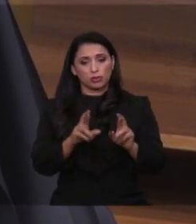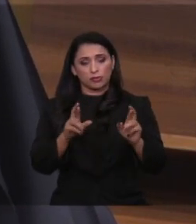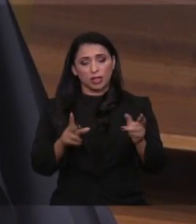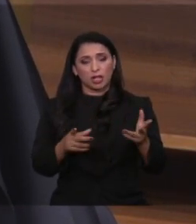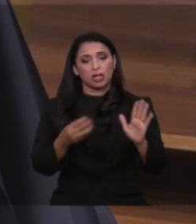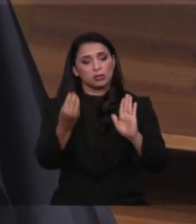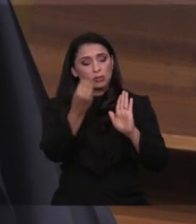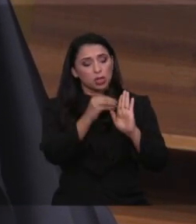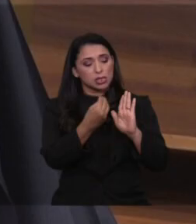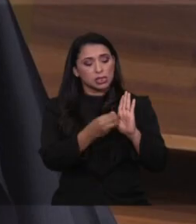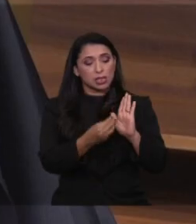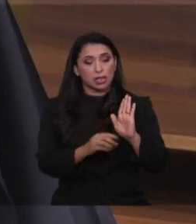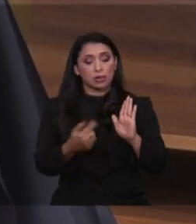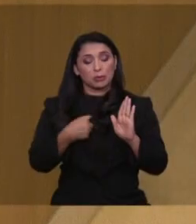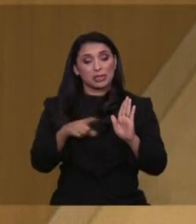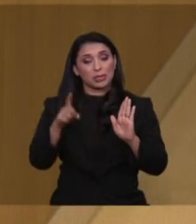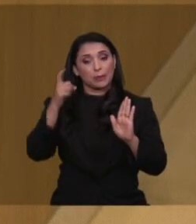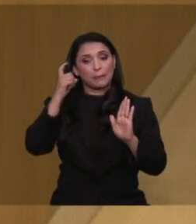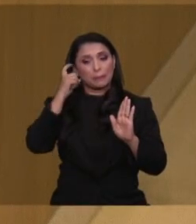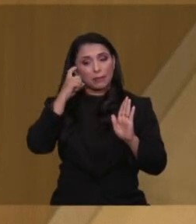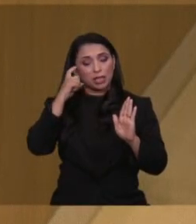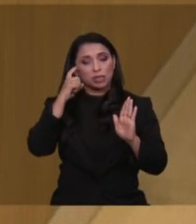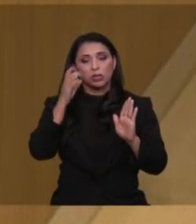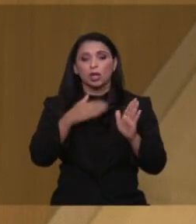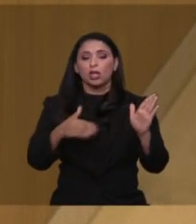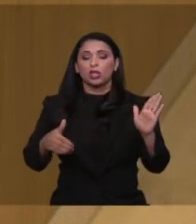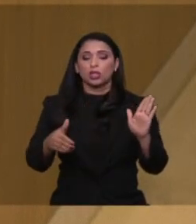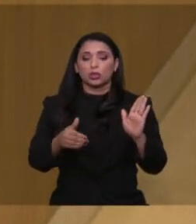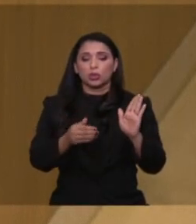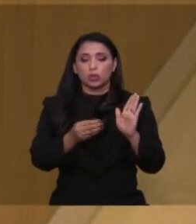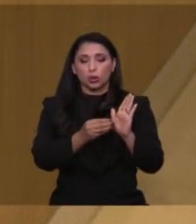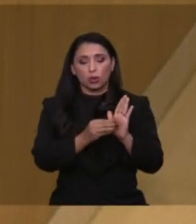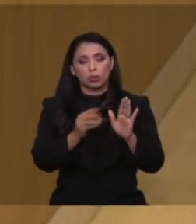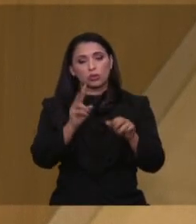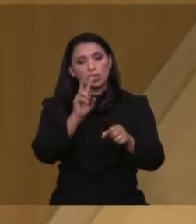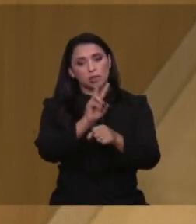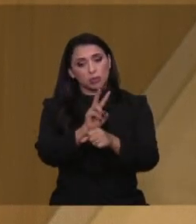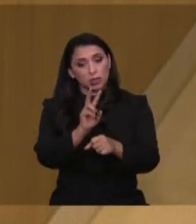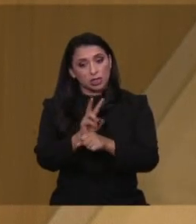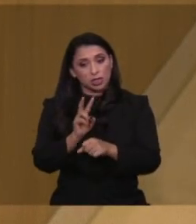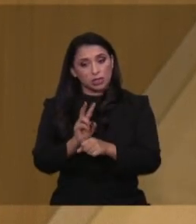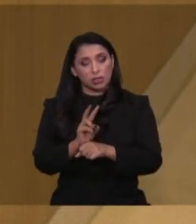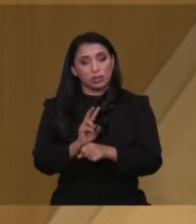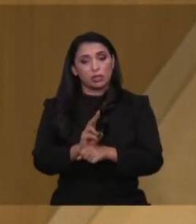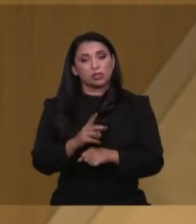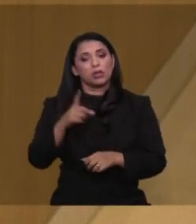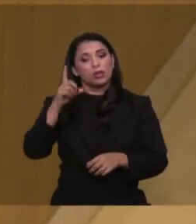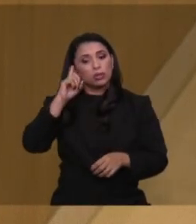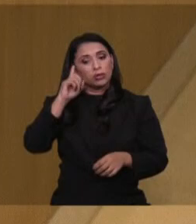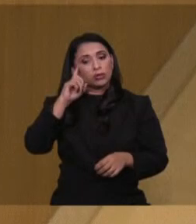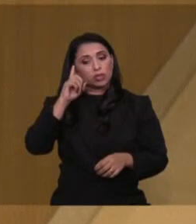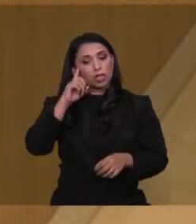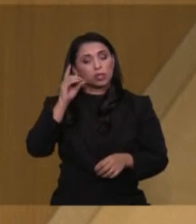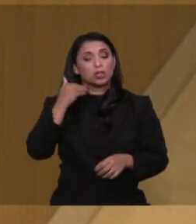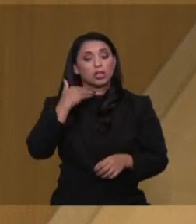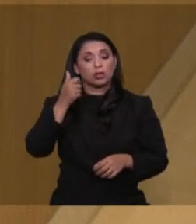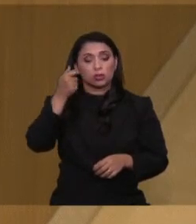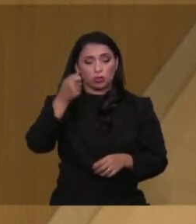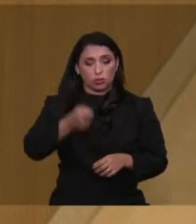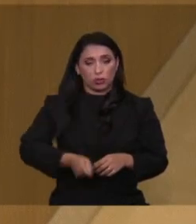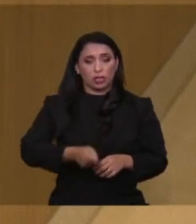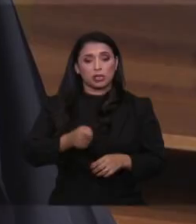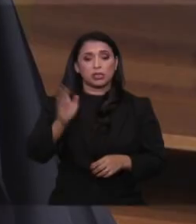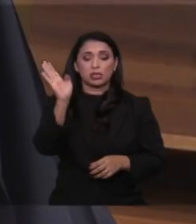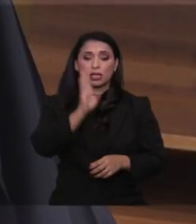debate, e penso que todos aqueles elementos protetivos, evidentemente, são aplicados no dia a dia pela magistratura